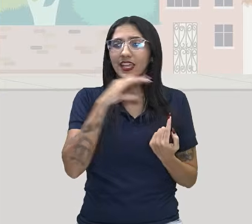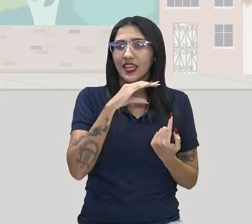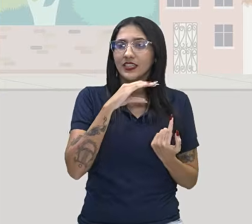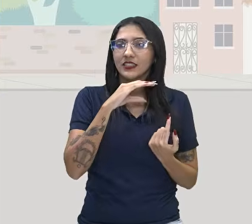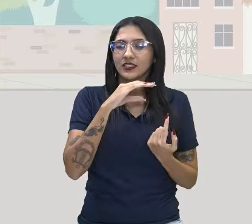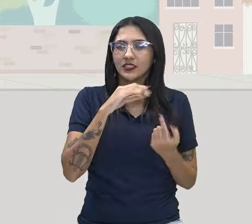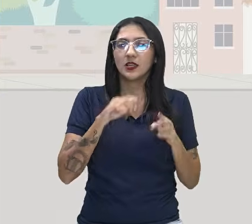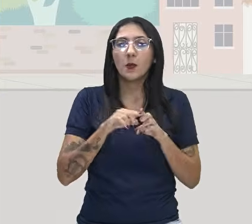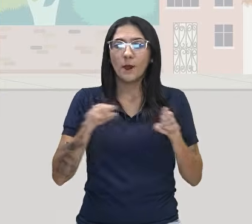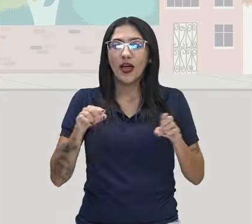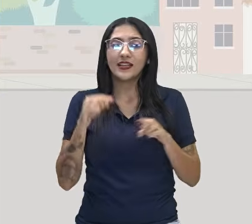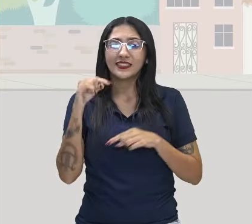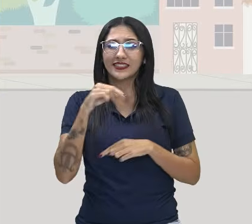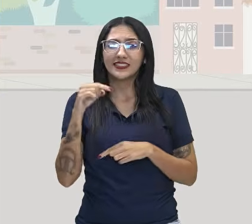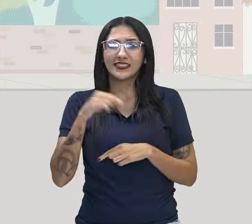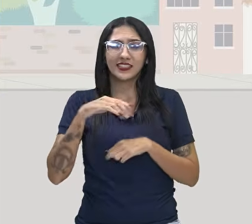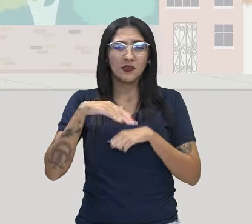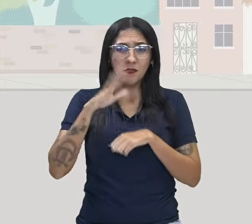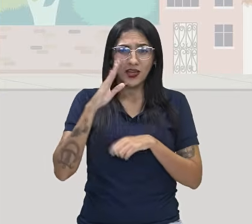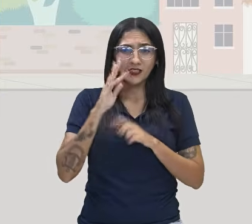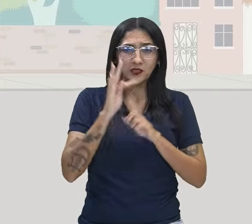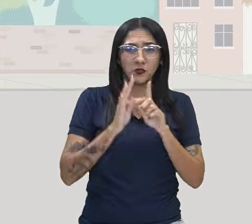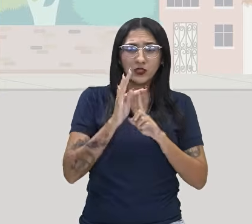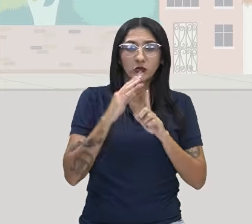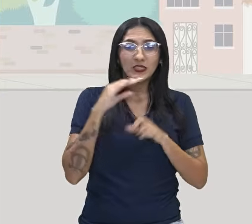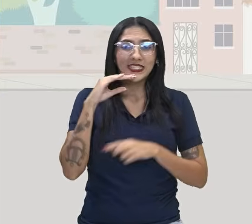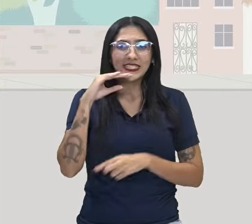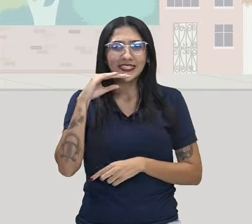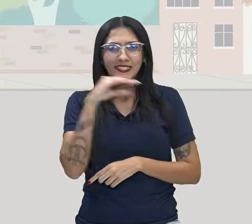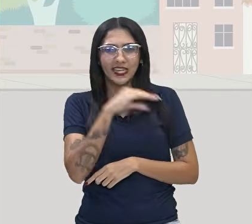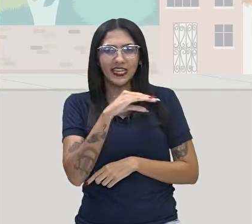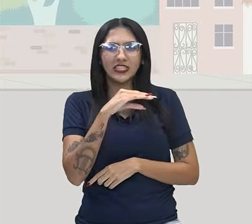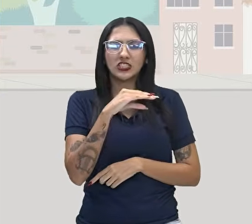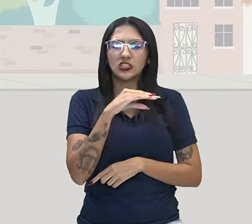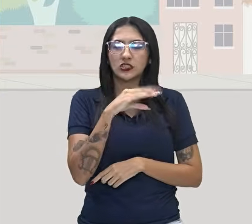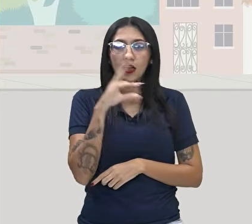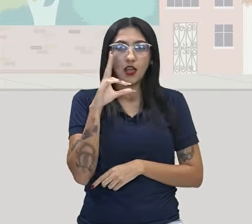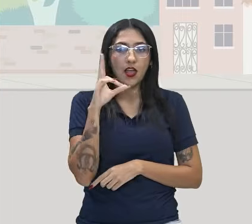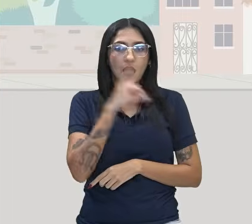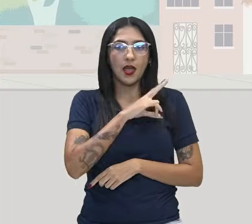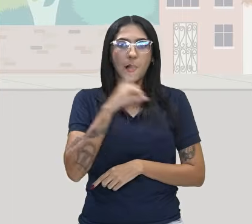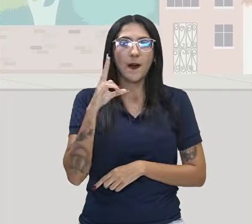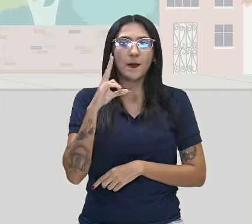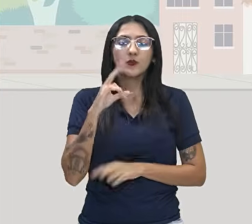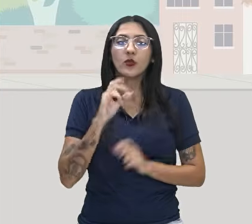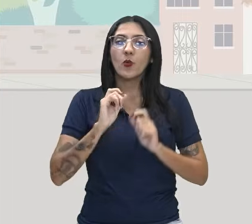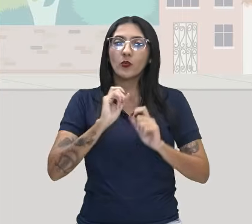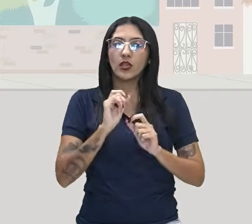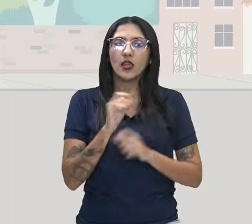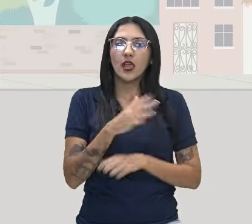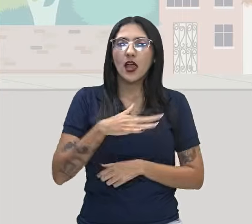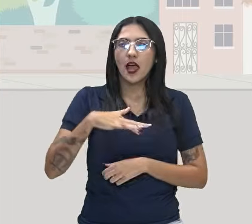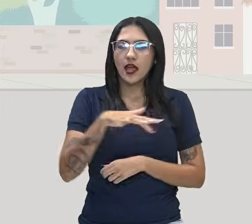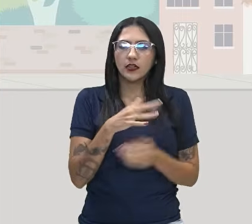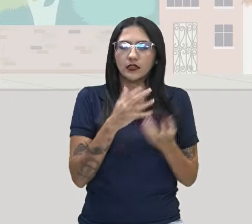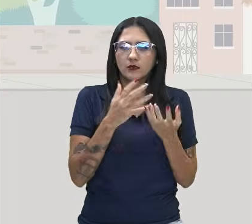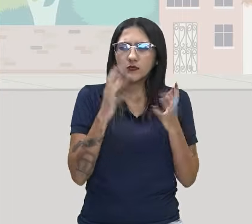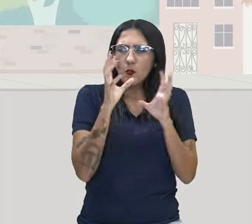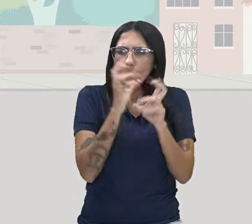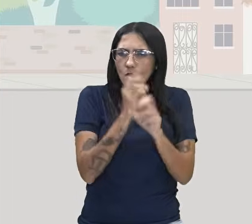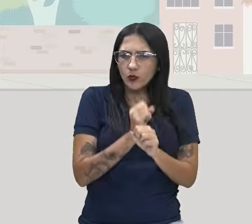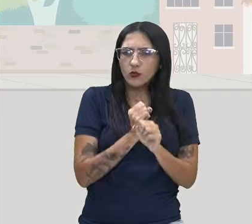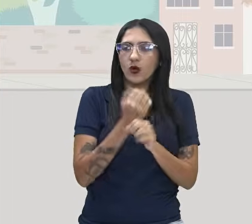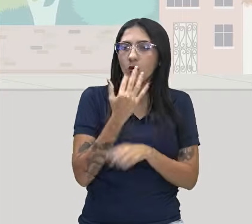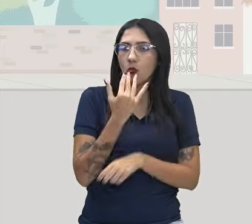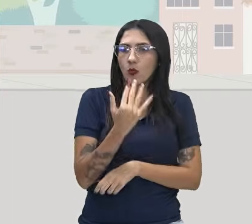acaba adquirindo calor mais rápido e também que acaba ficando naquela área ali vai ser a área mais escura, tá bom? Então, olha